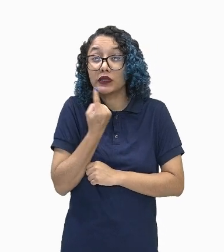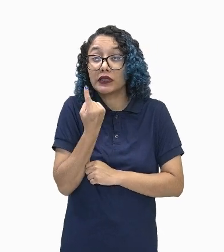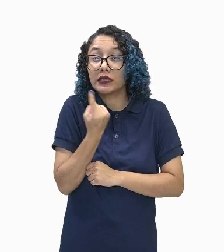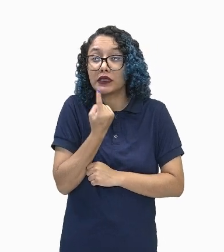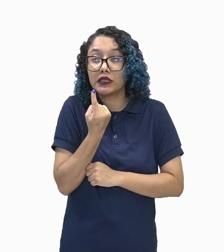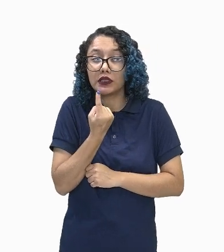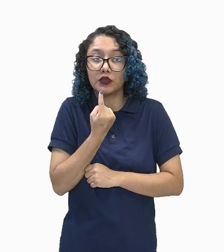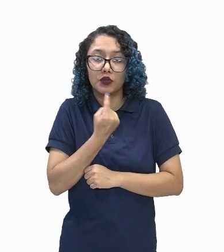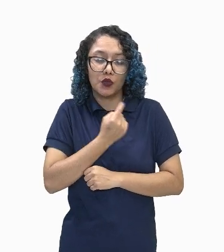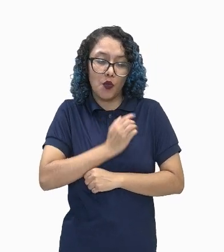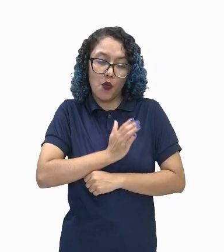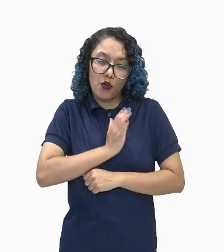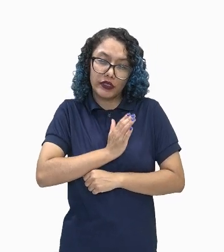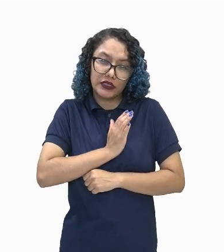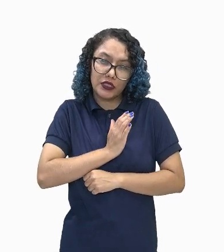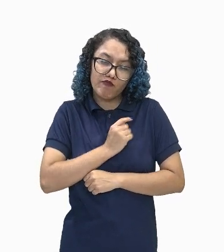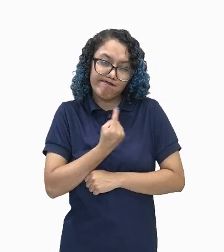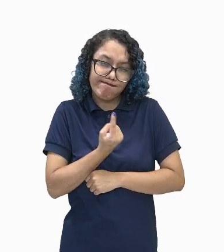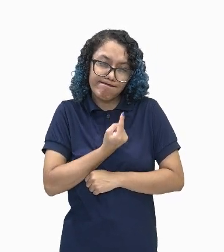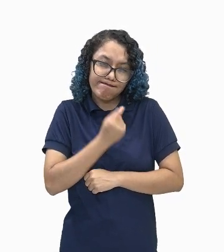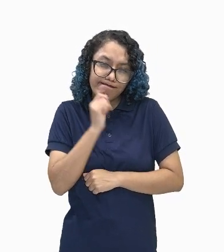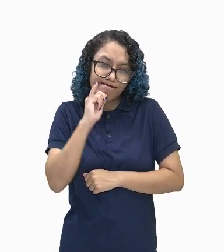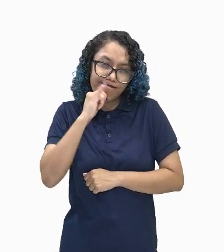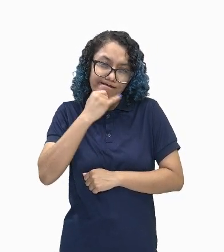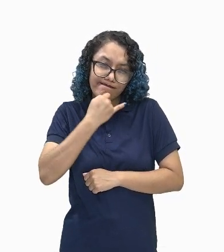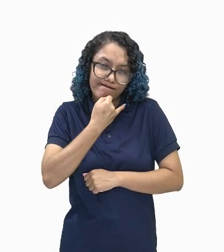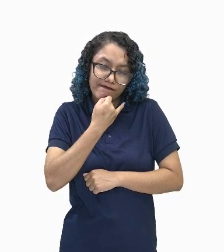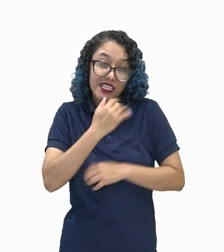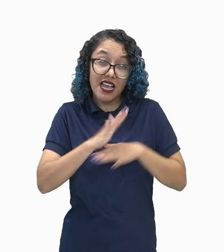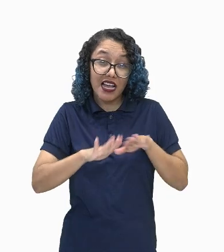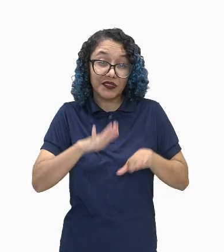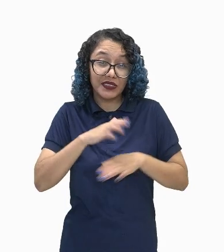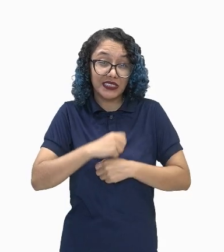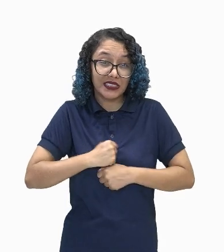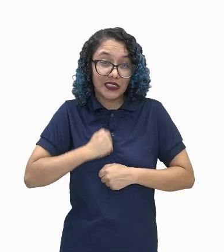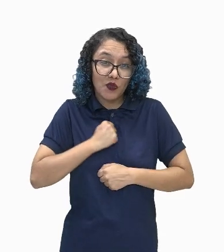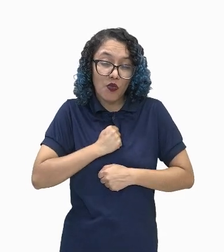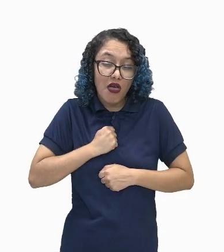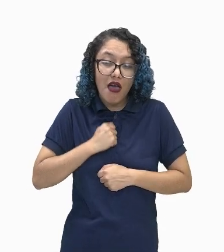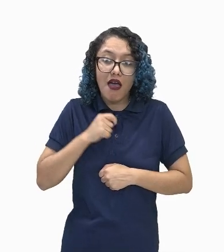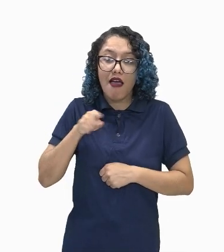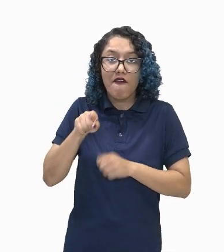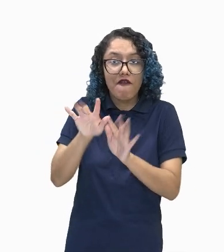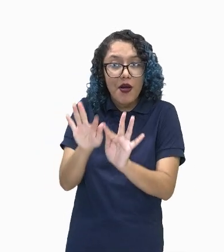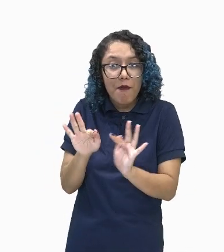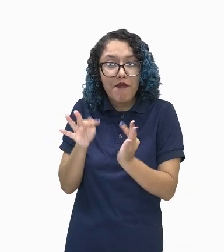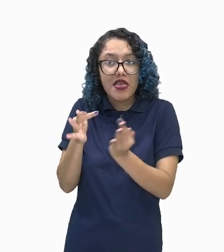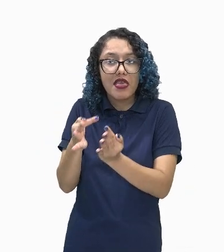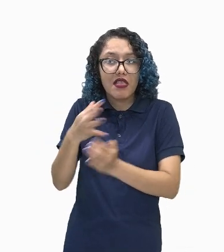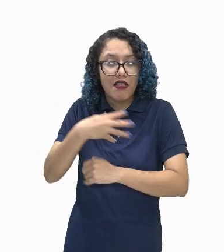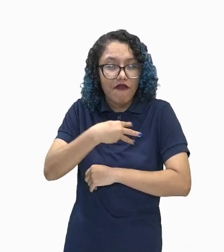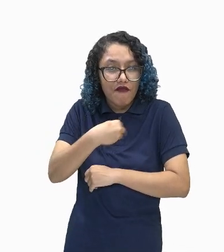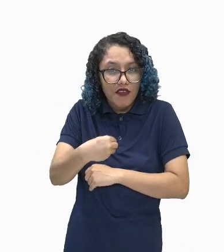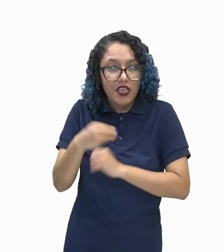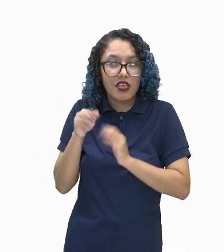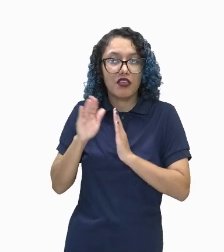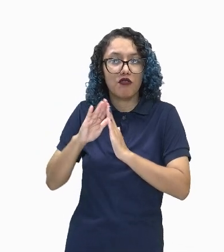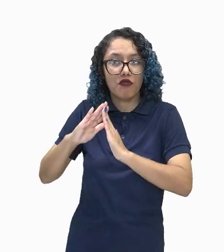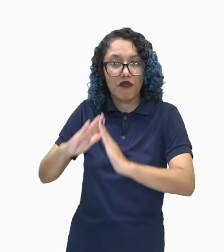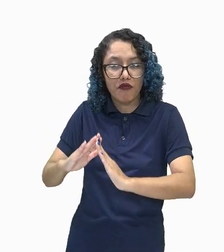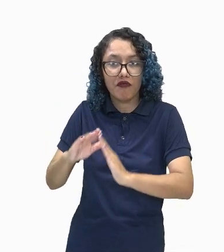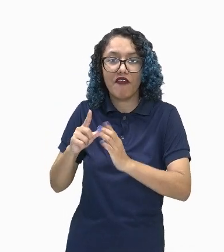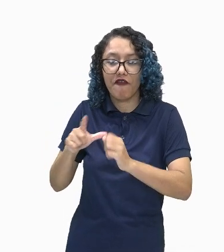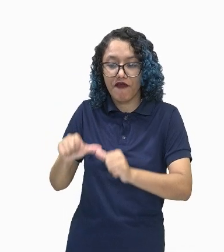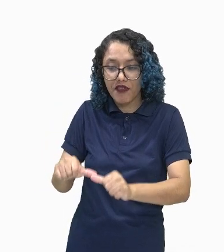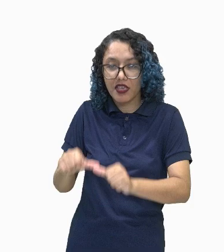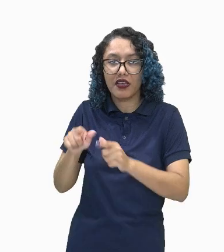com o coração vazio, às vezes com saudade da família, dos filhos que deixam em casa e ficam